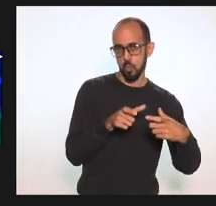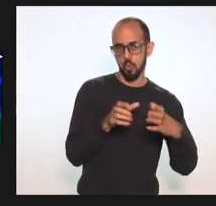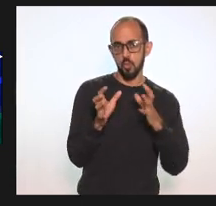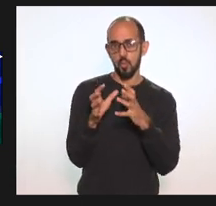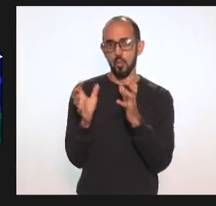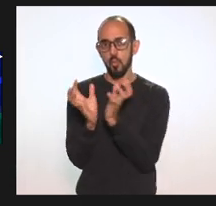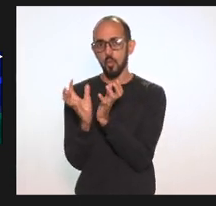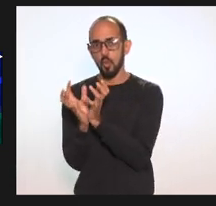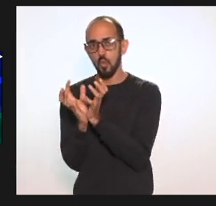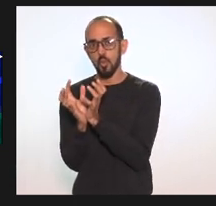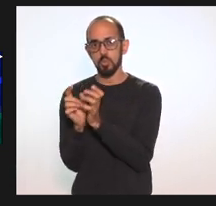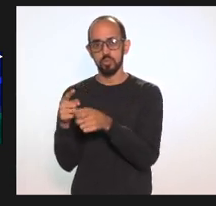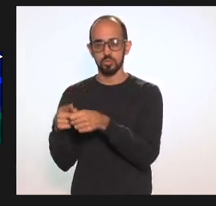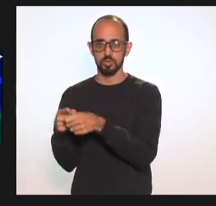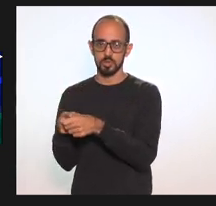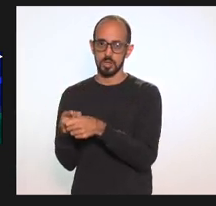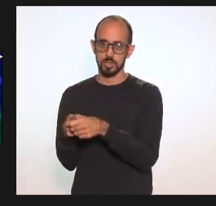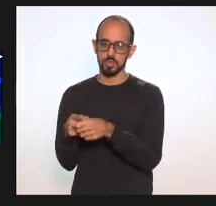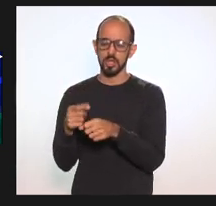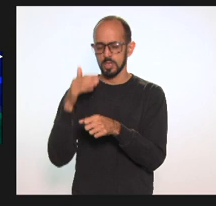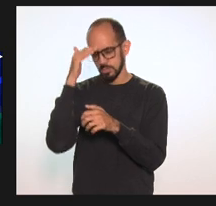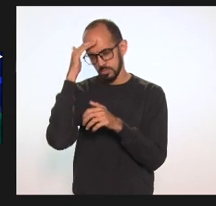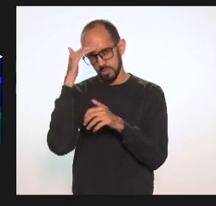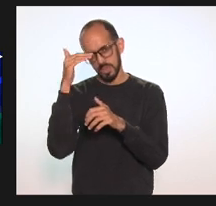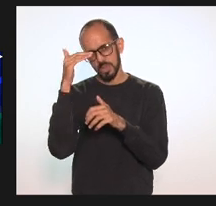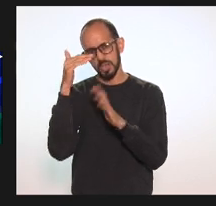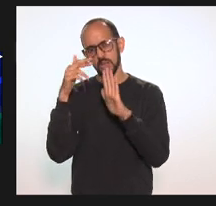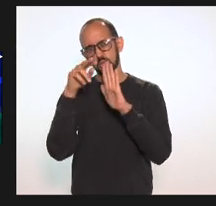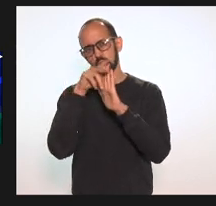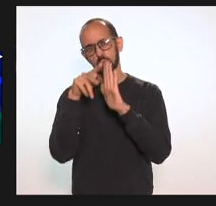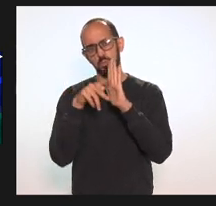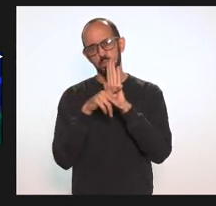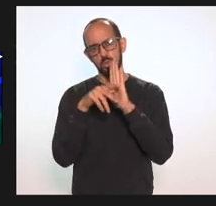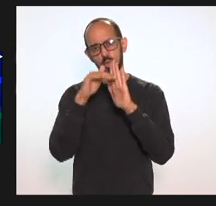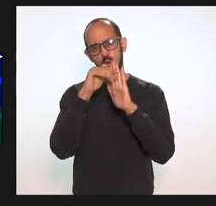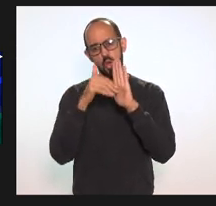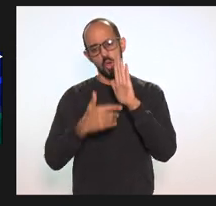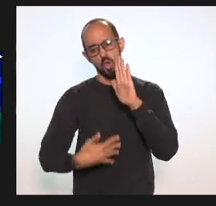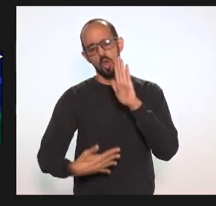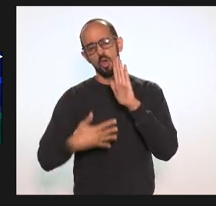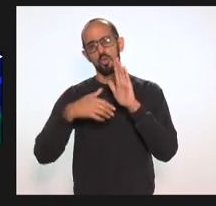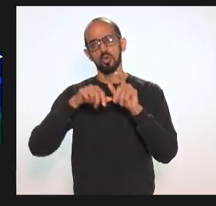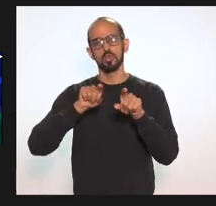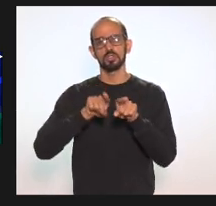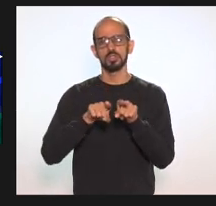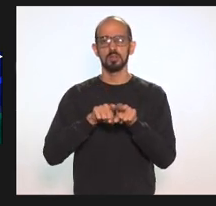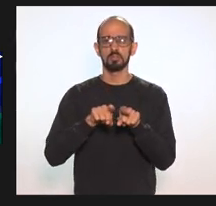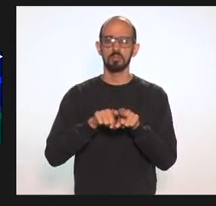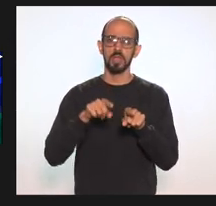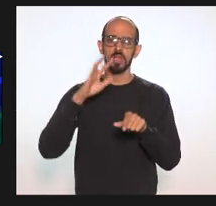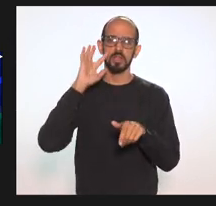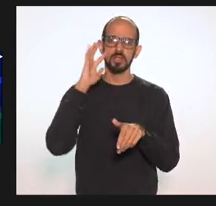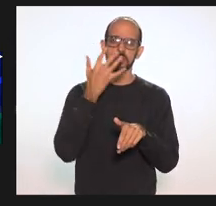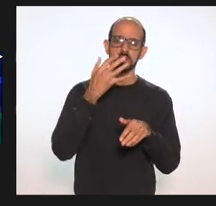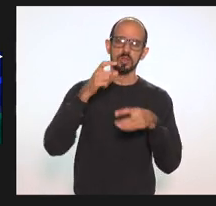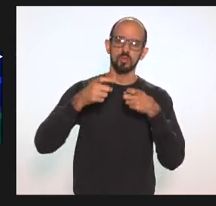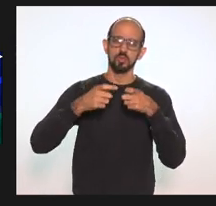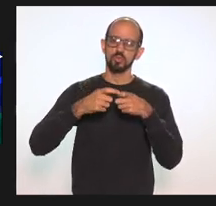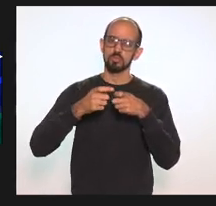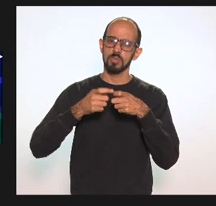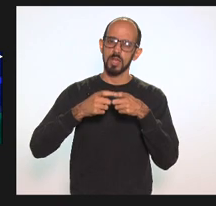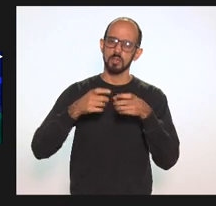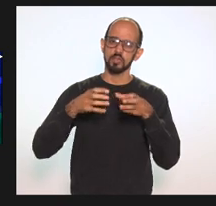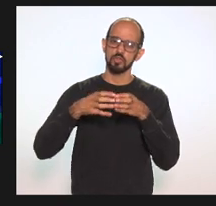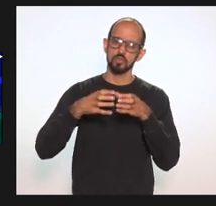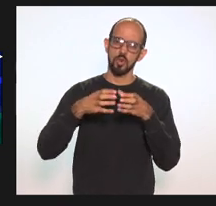respeitando é a o protocolo respeitando a decisão é dos médicos dos